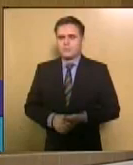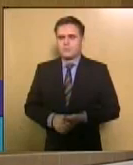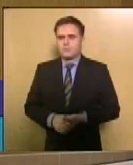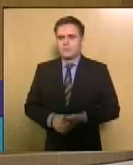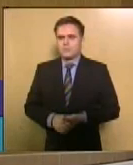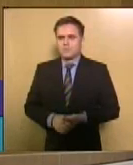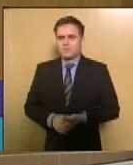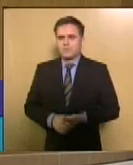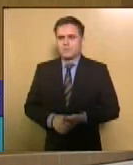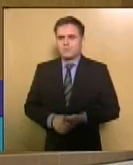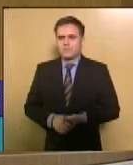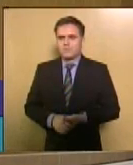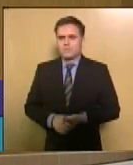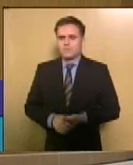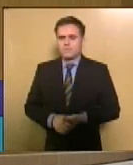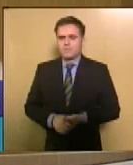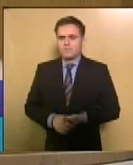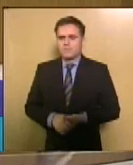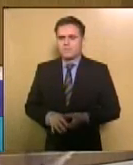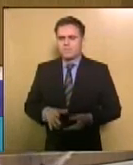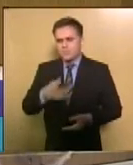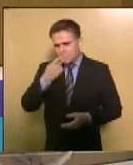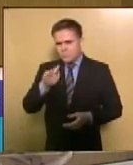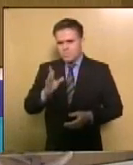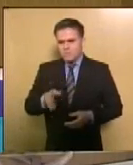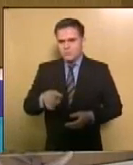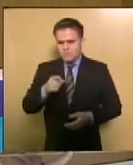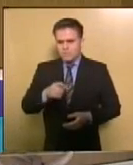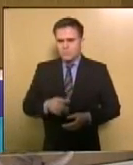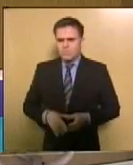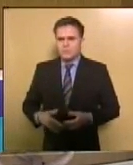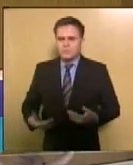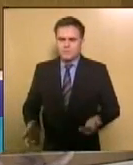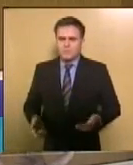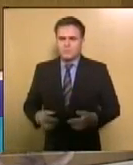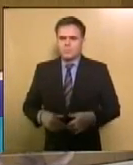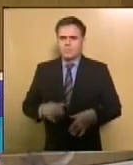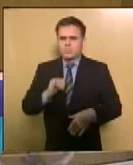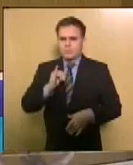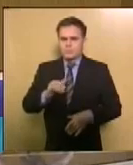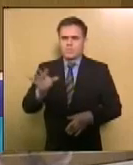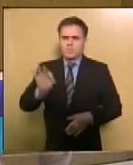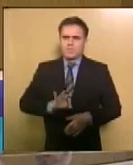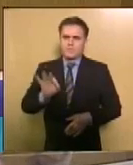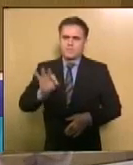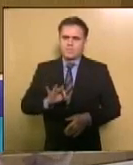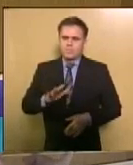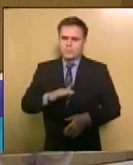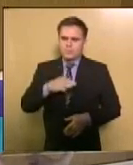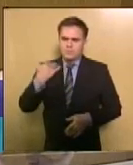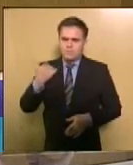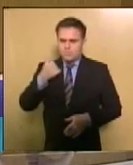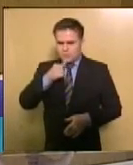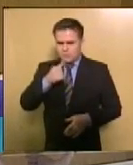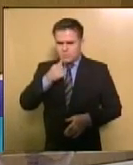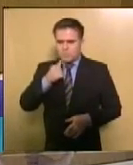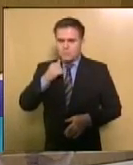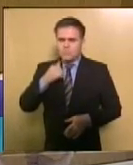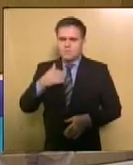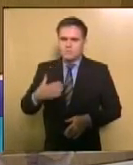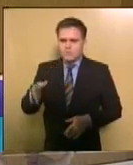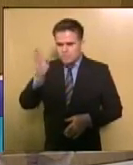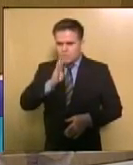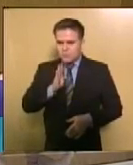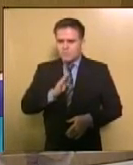luta Ah isso daqui eu já falei então aqui são as taxas de homicídios de mulheres em relação ao